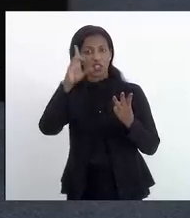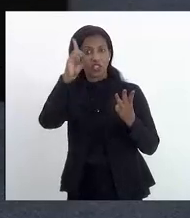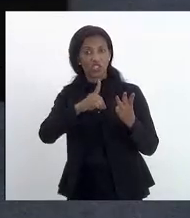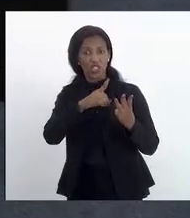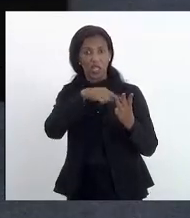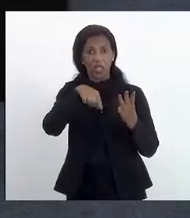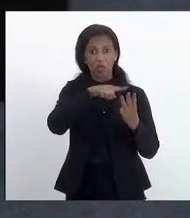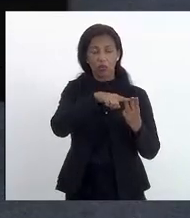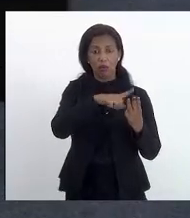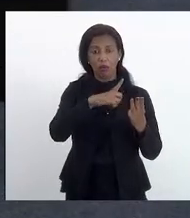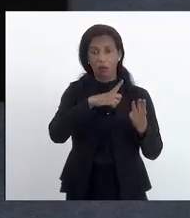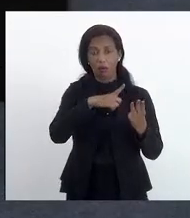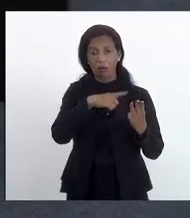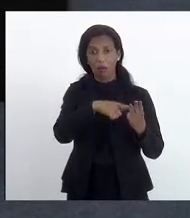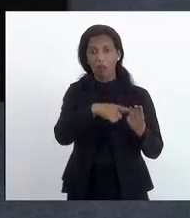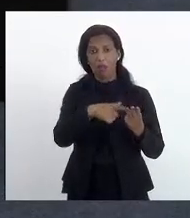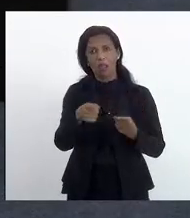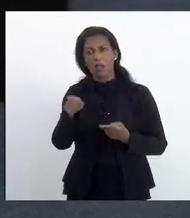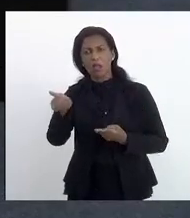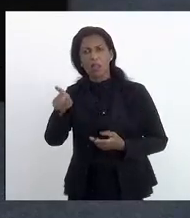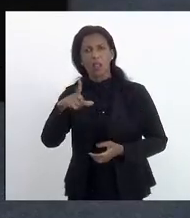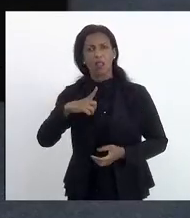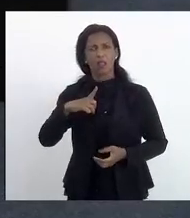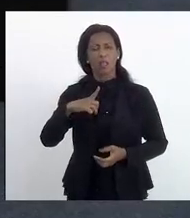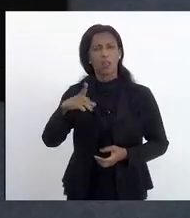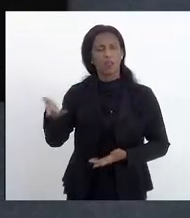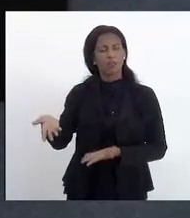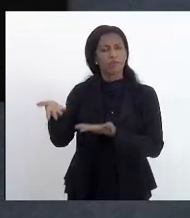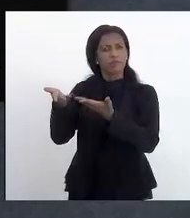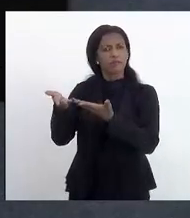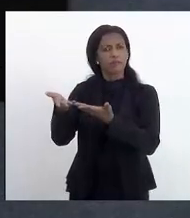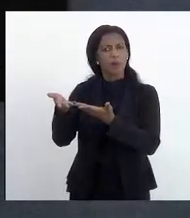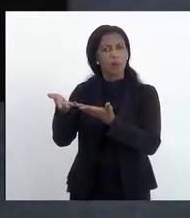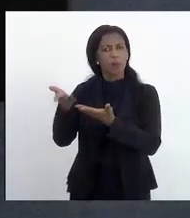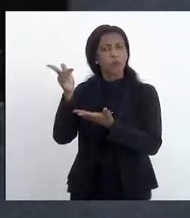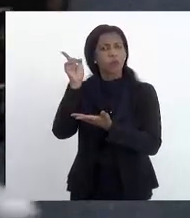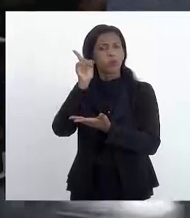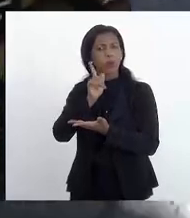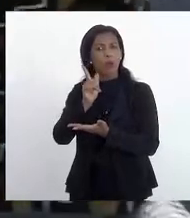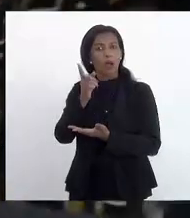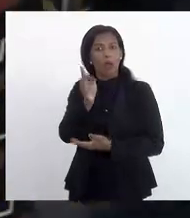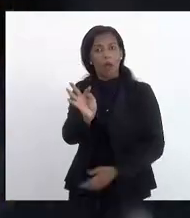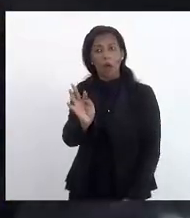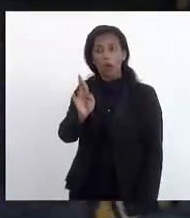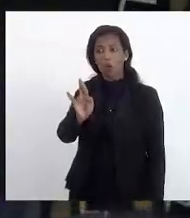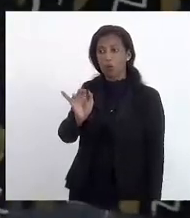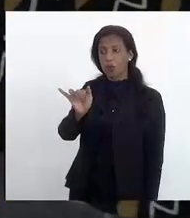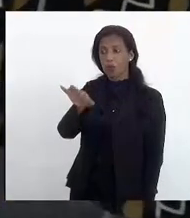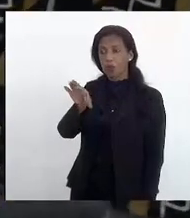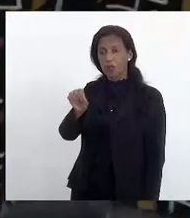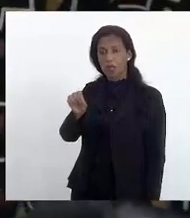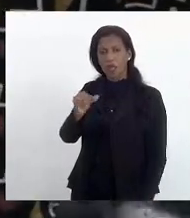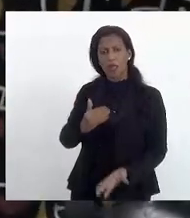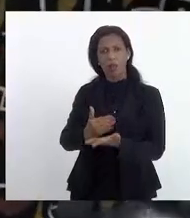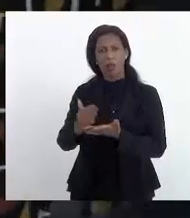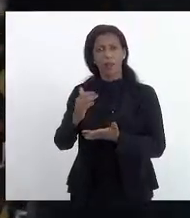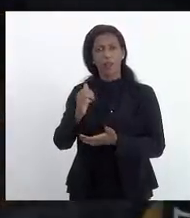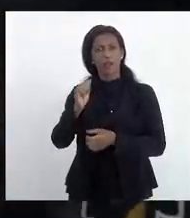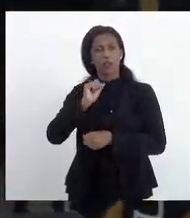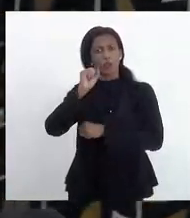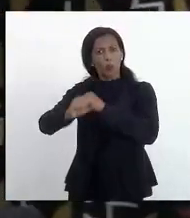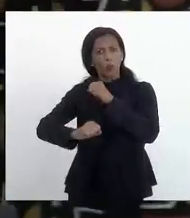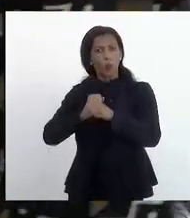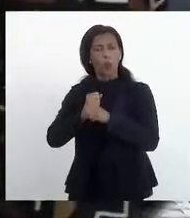Vossa Excelência vai ter o direito adquirido ao triênio a partir de agosto do ano que